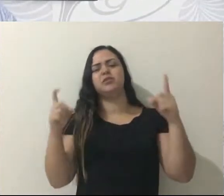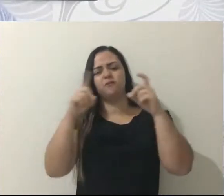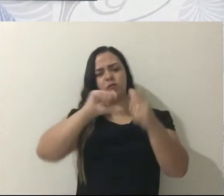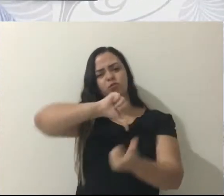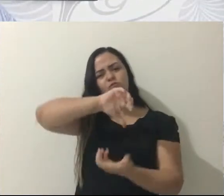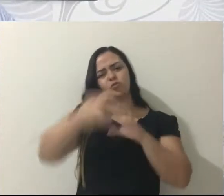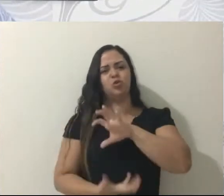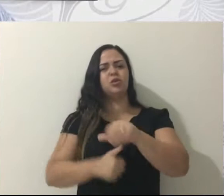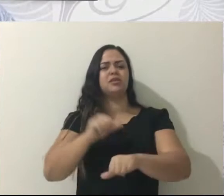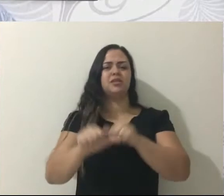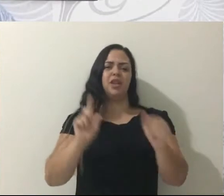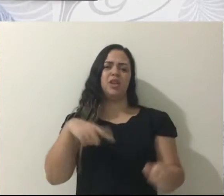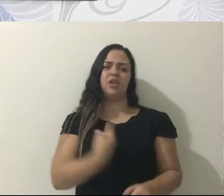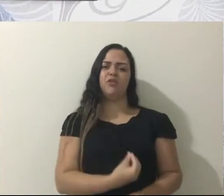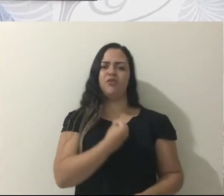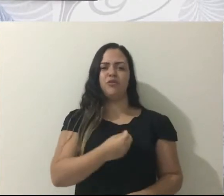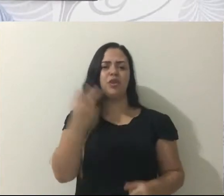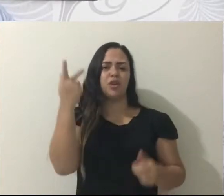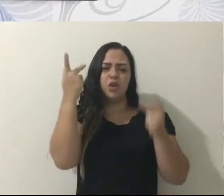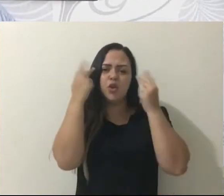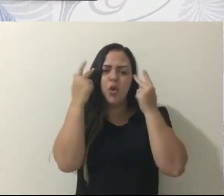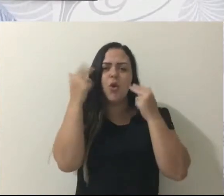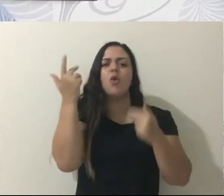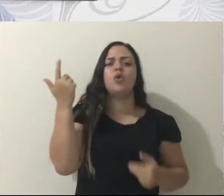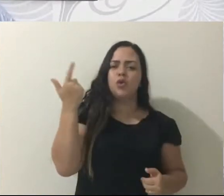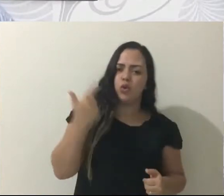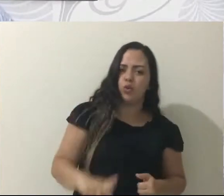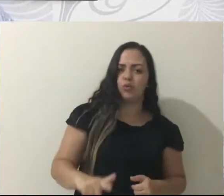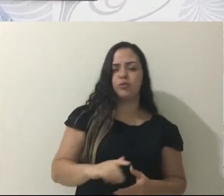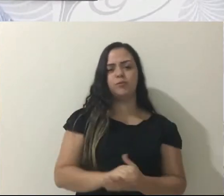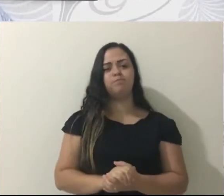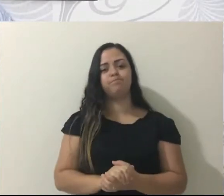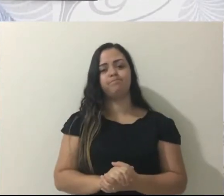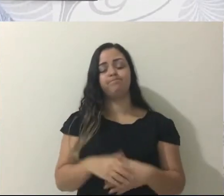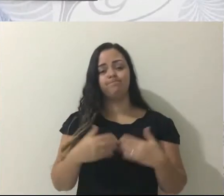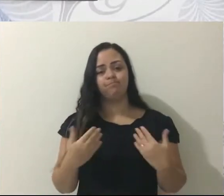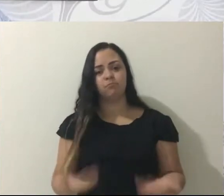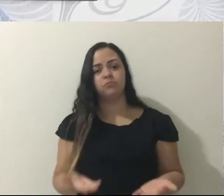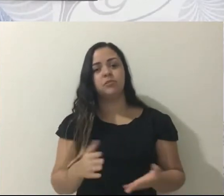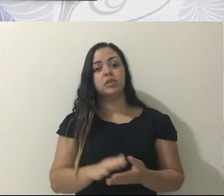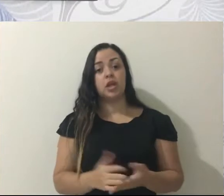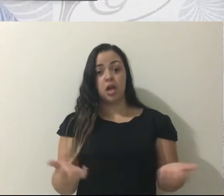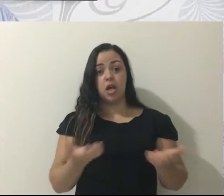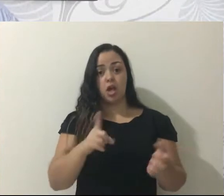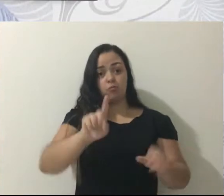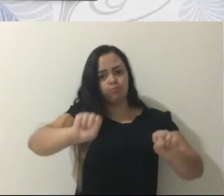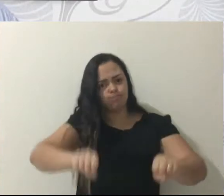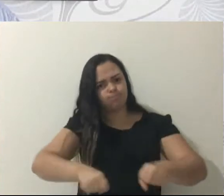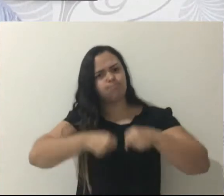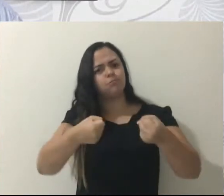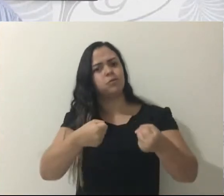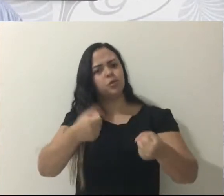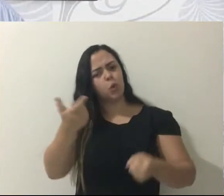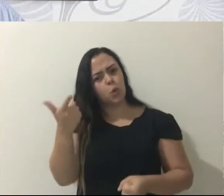mude e venhamos a ter uma vida normal novamente. Portanto, eu quero te encorajar